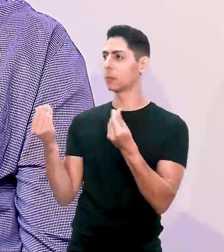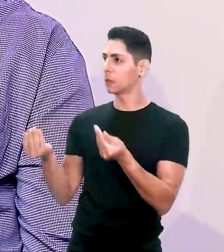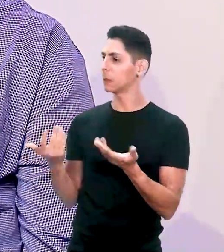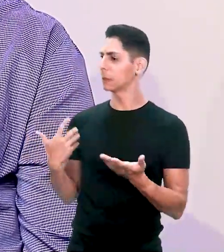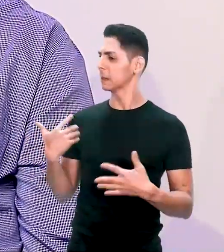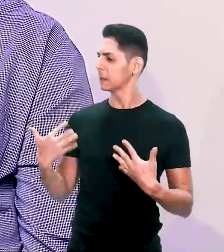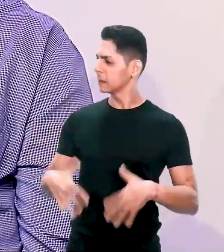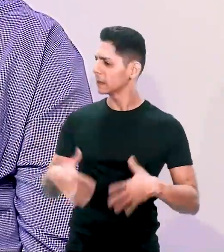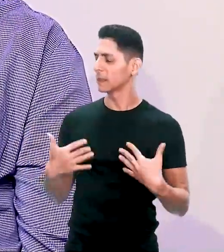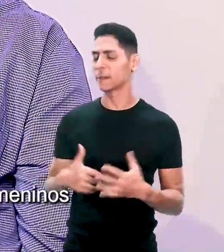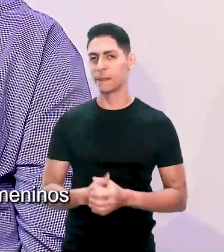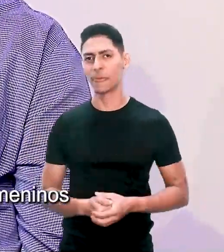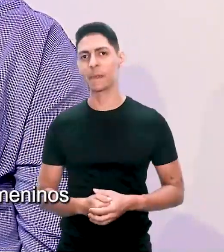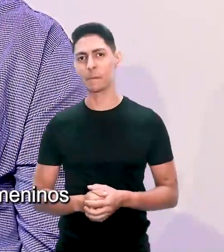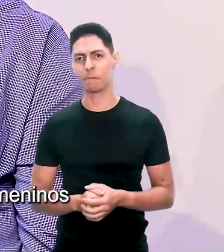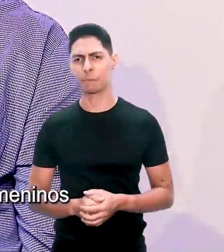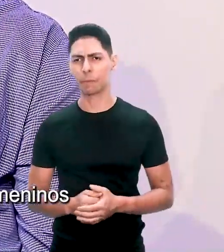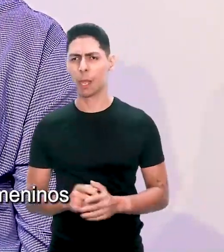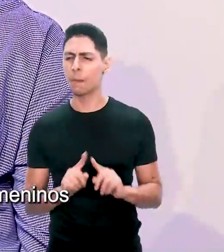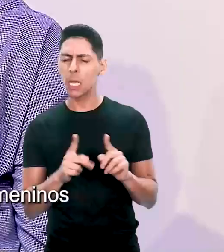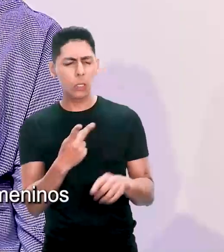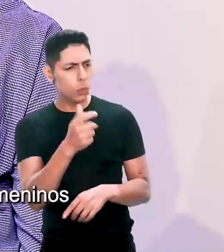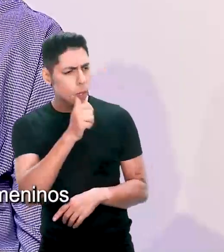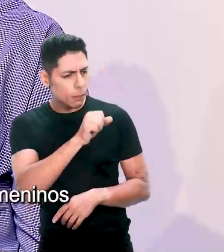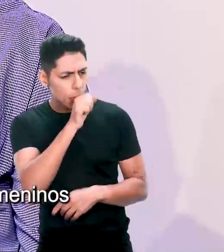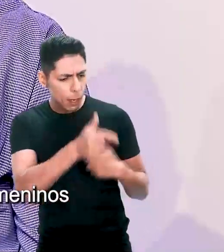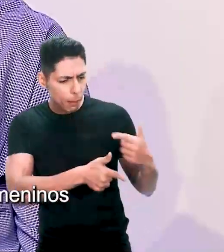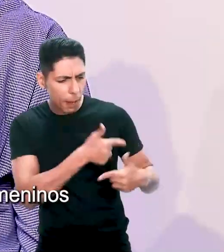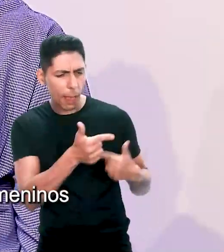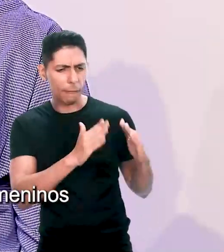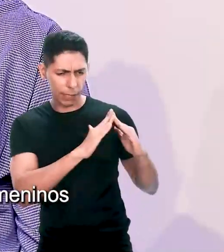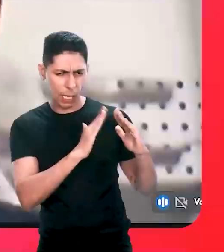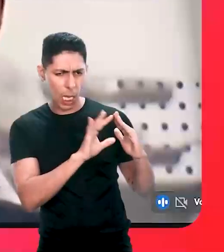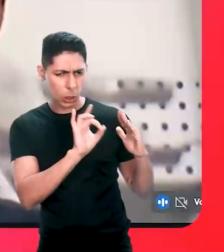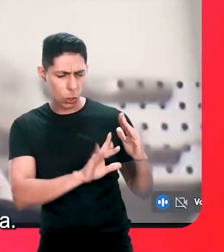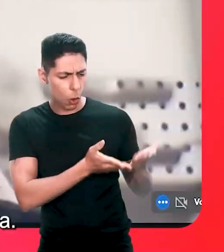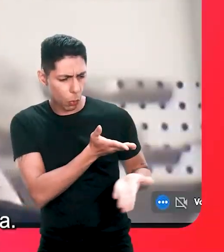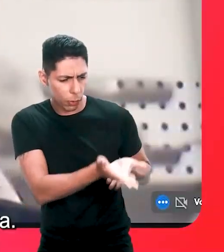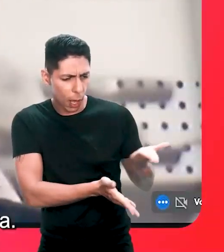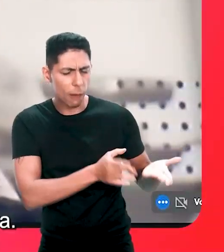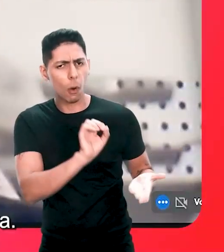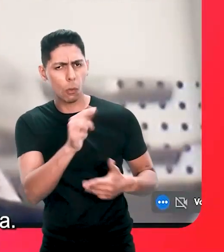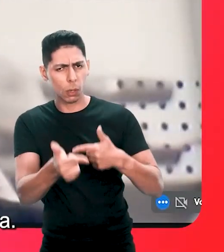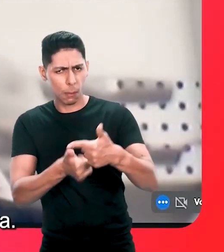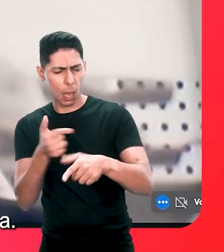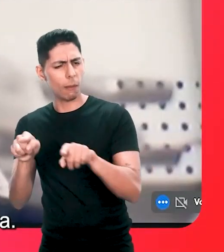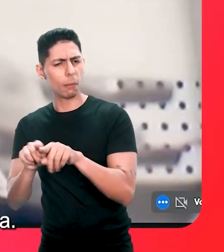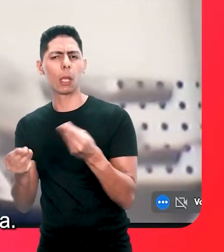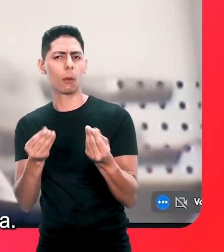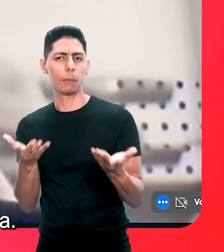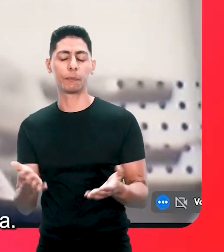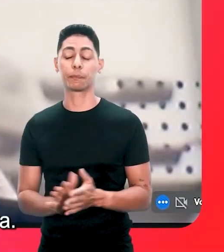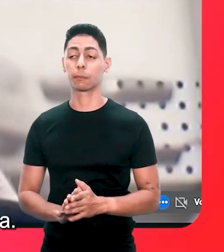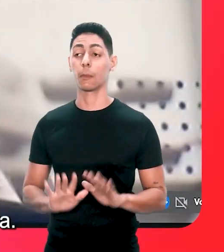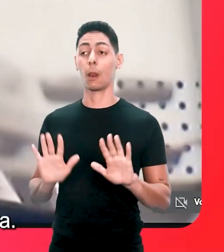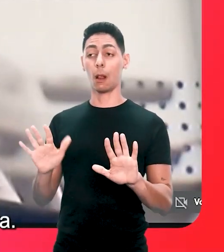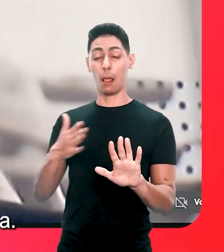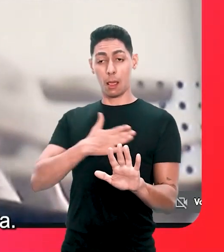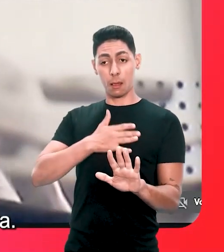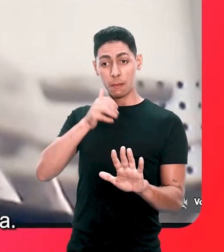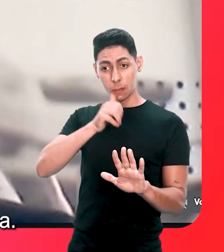A ideia sua mãe era do lar, só cuidava dos meninos ou trabalhava também? Olha só, minha mãe